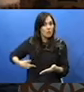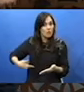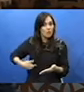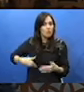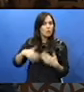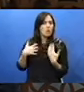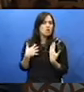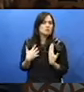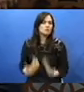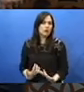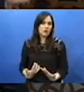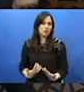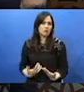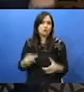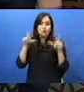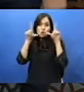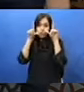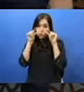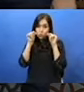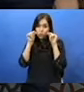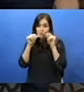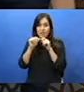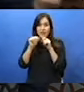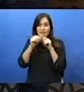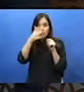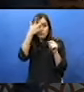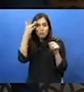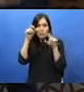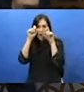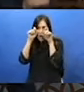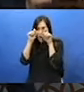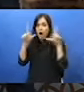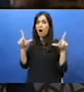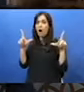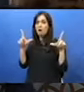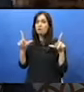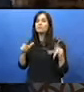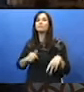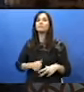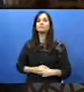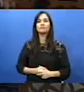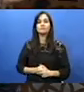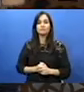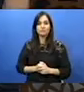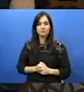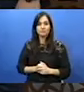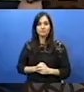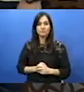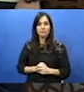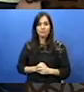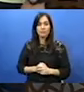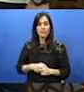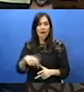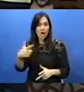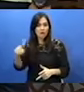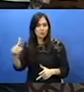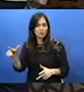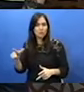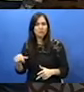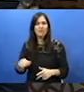sono, podendo produzir estados de excitação e aumento da ansiedade. Tá? As